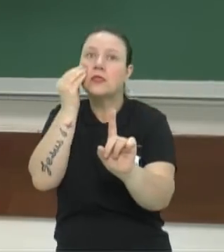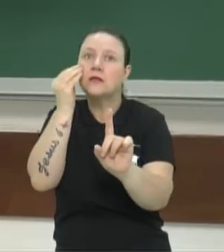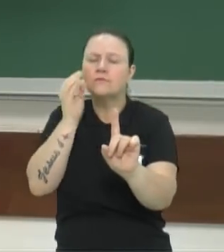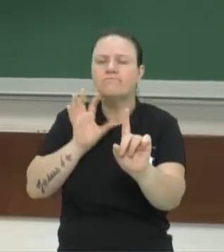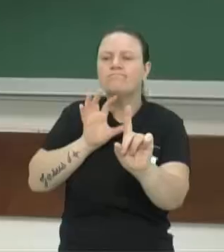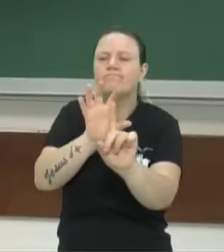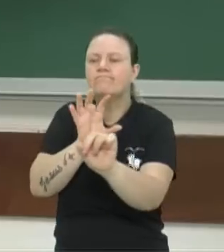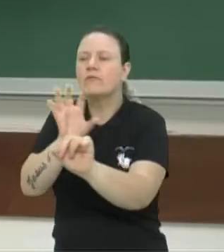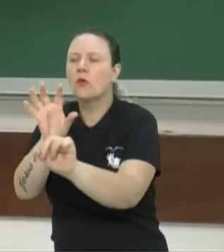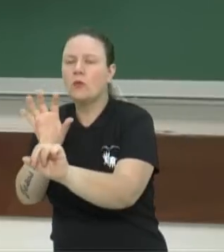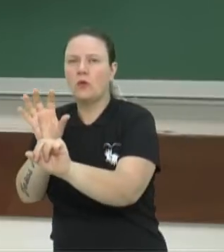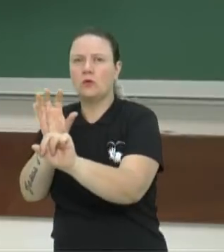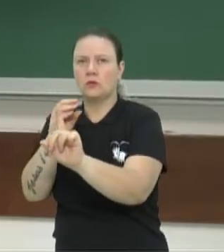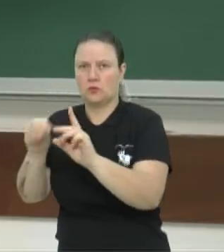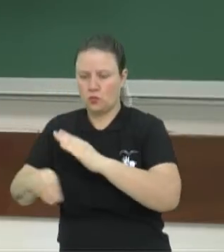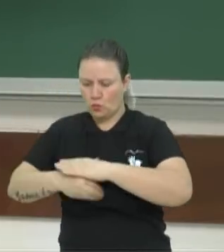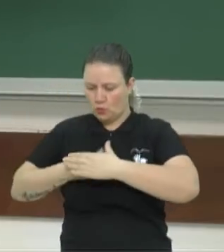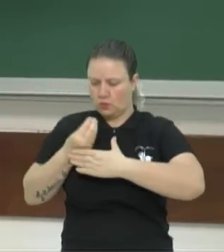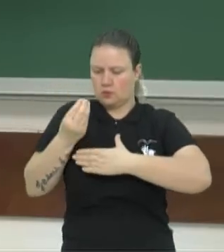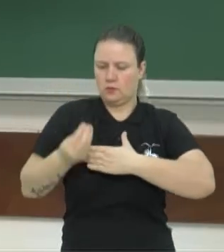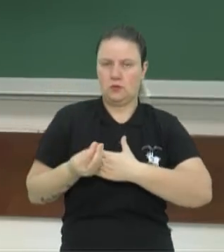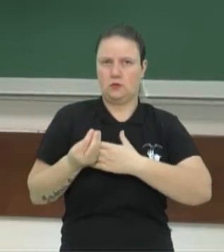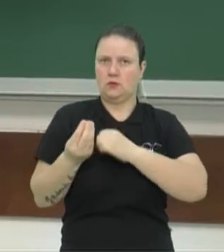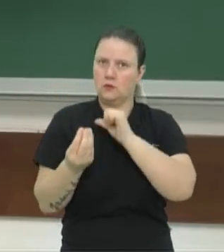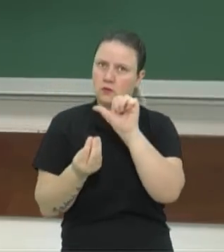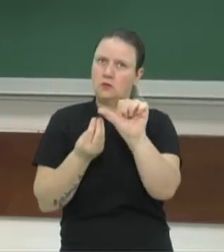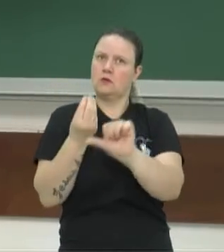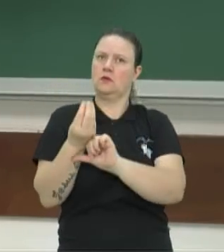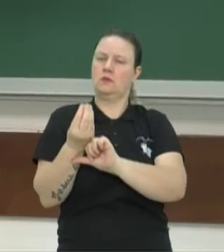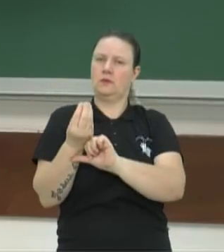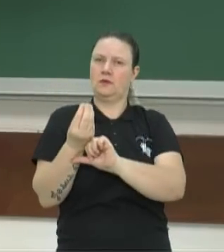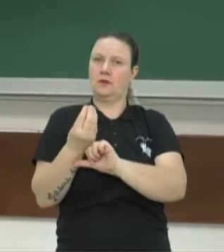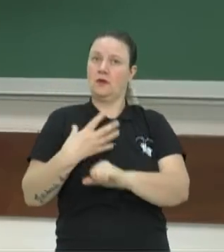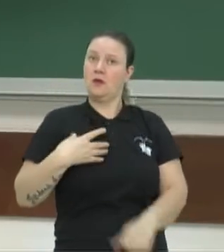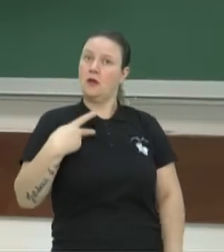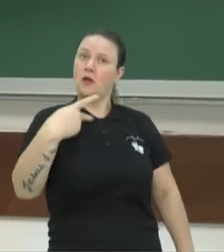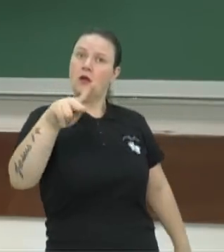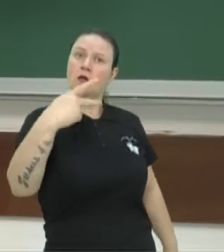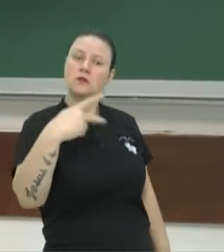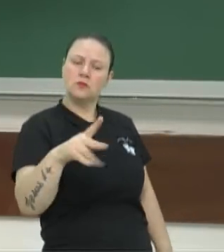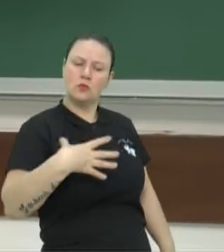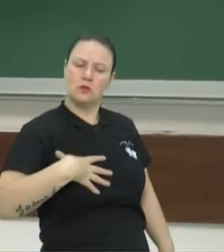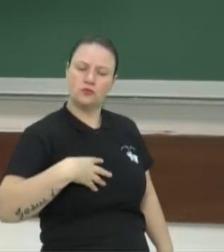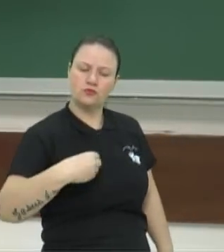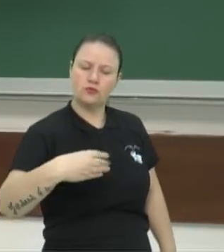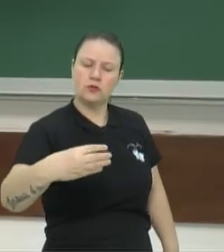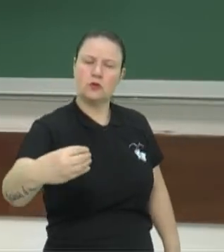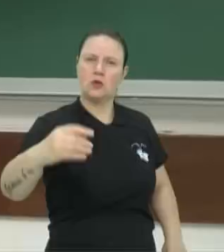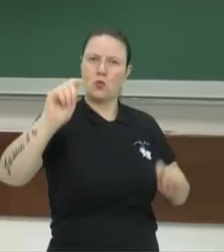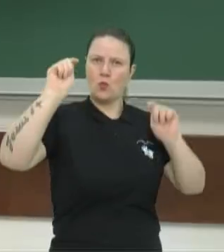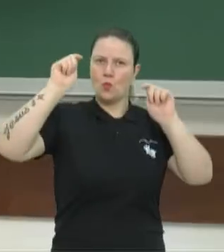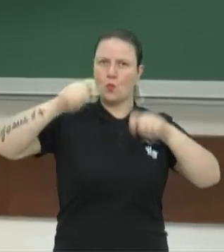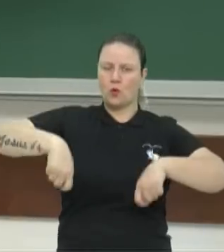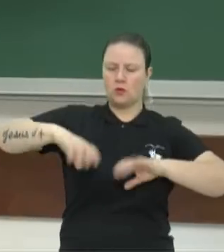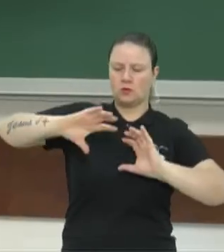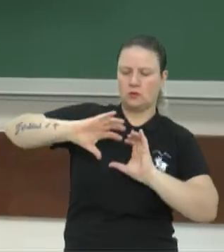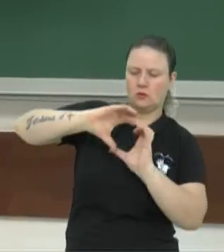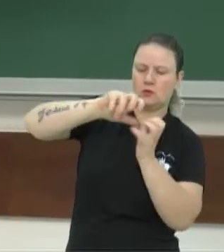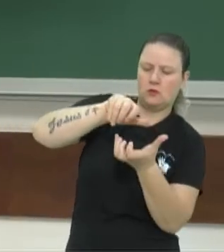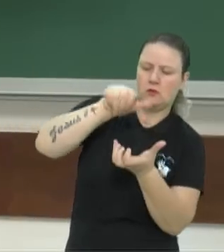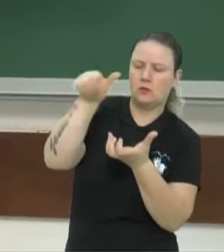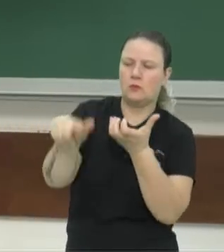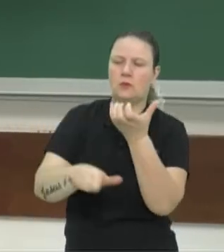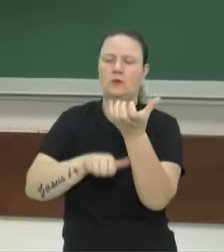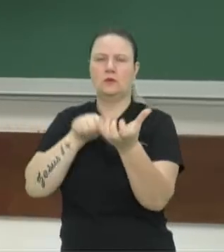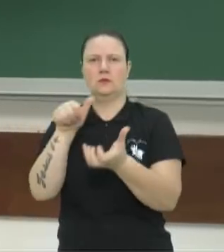comportamento. Nesse caso, inclusive, ele escreve ali, sua geração pode mudar o mundo, né? Ele quer criar em você